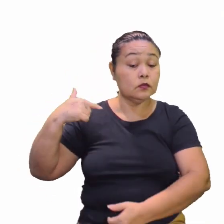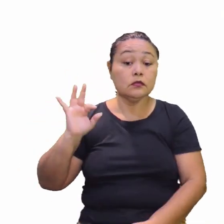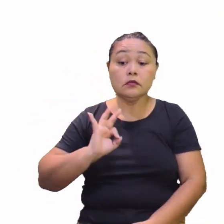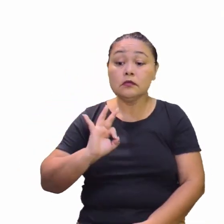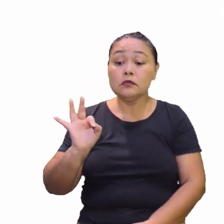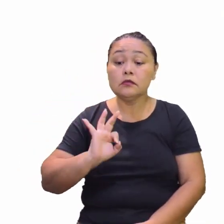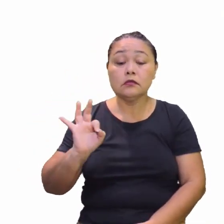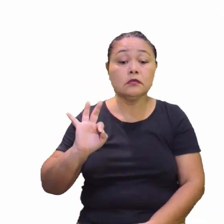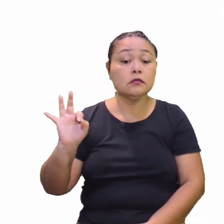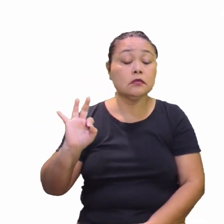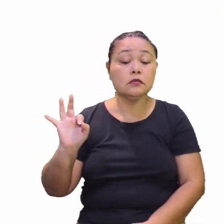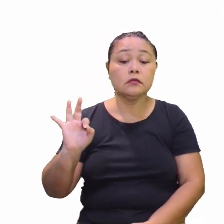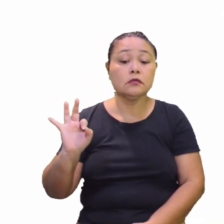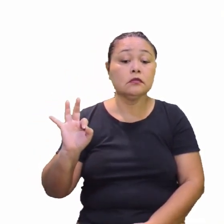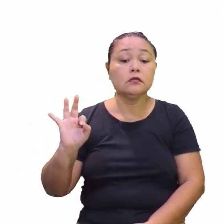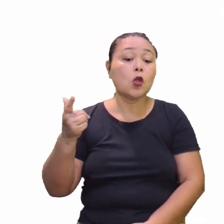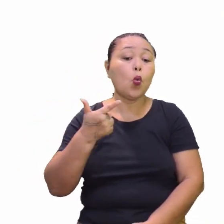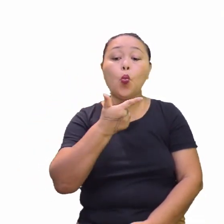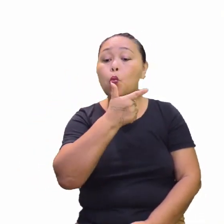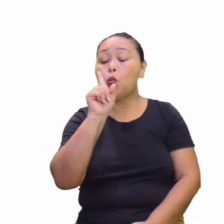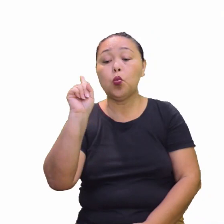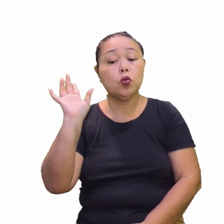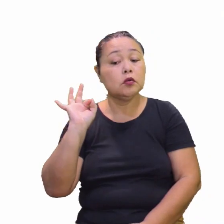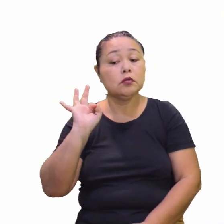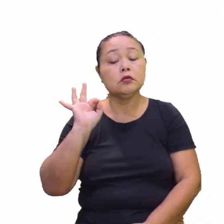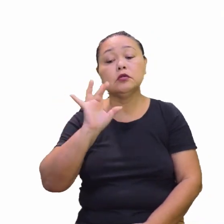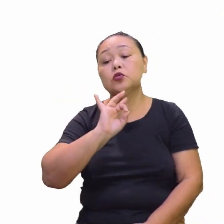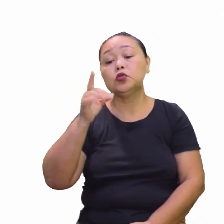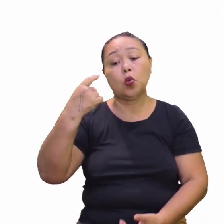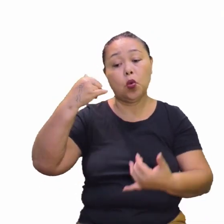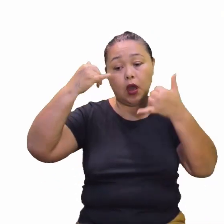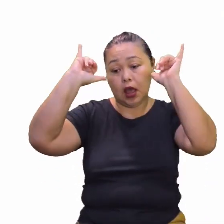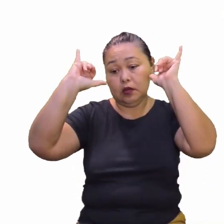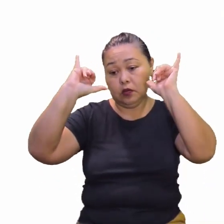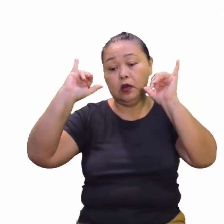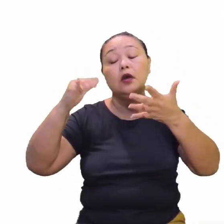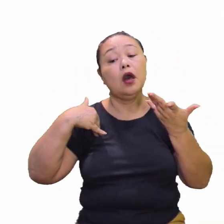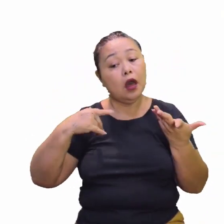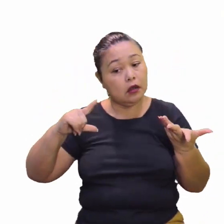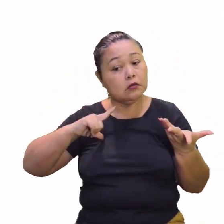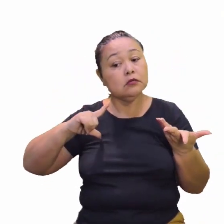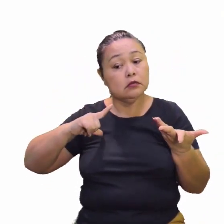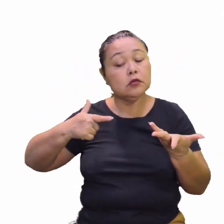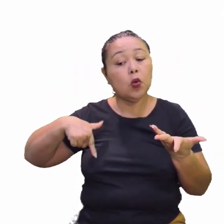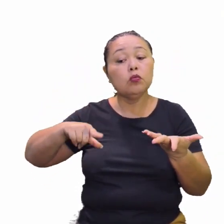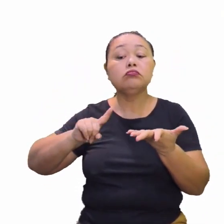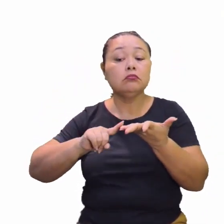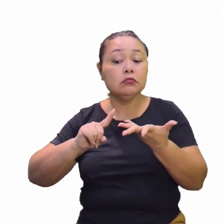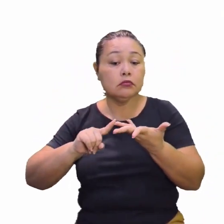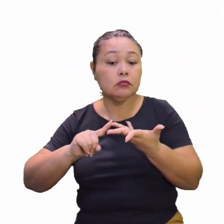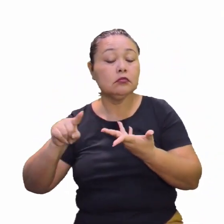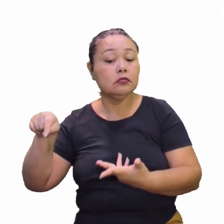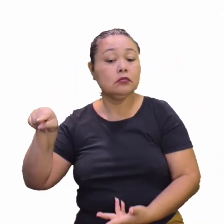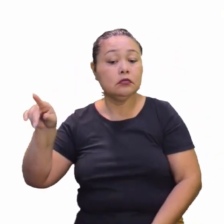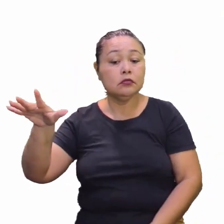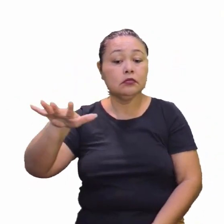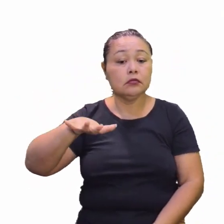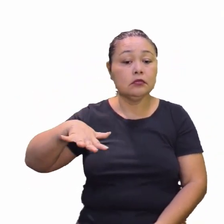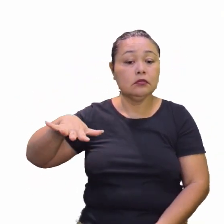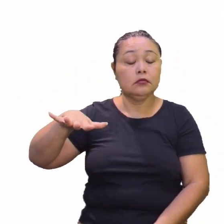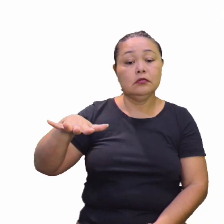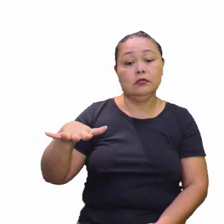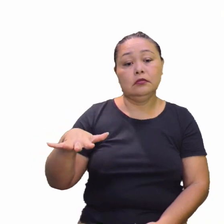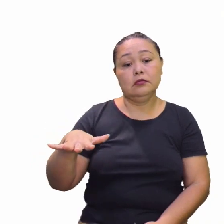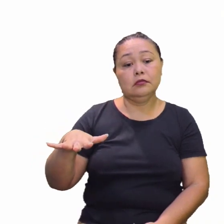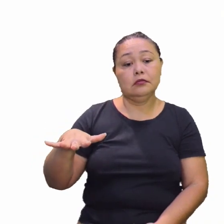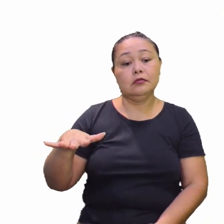gente não via outras opções, a não ser gado, né? Agora já estamos tendo outras opções. E aqui são as áreas,